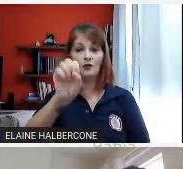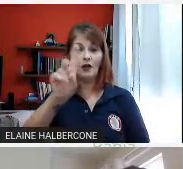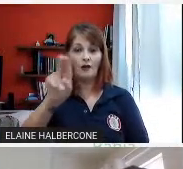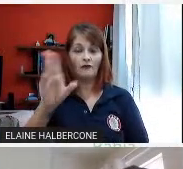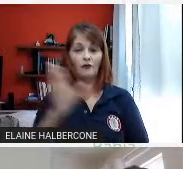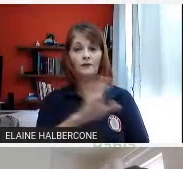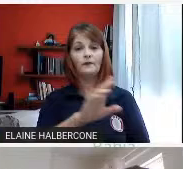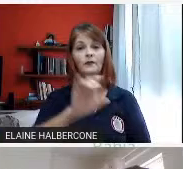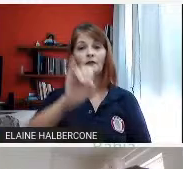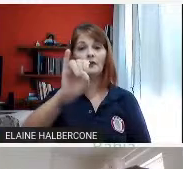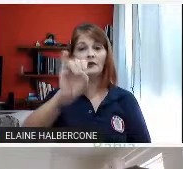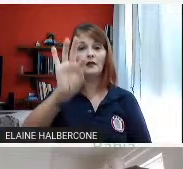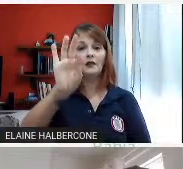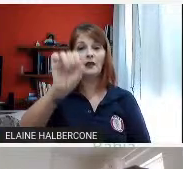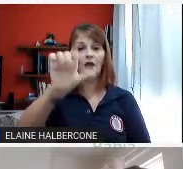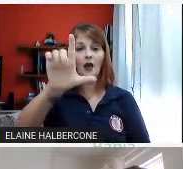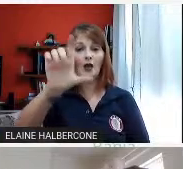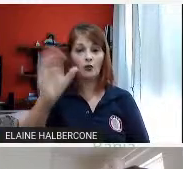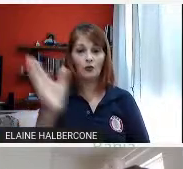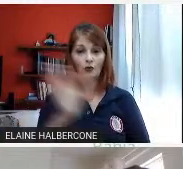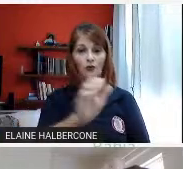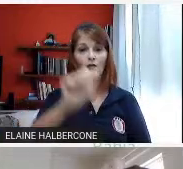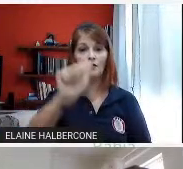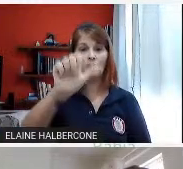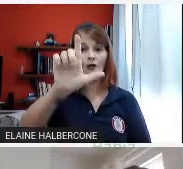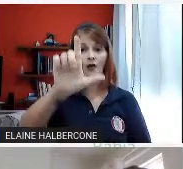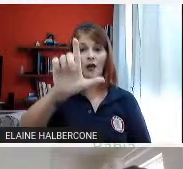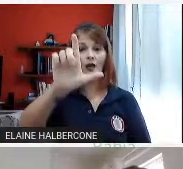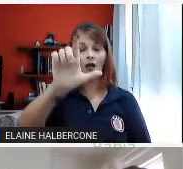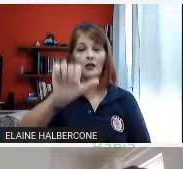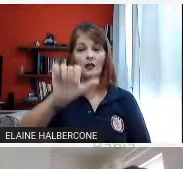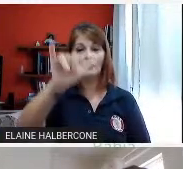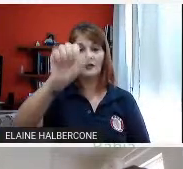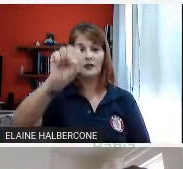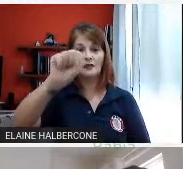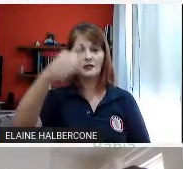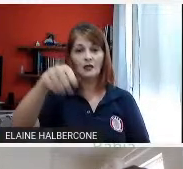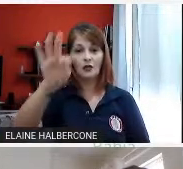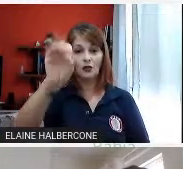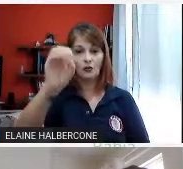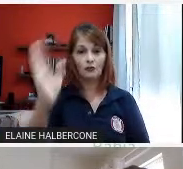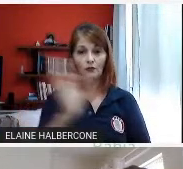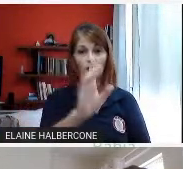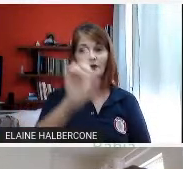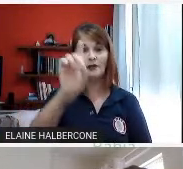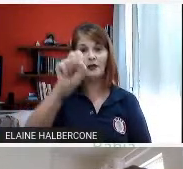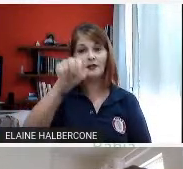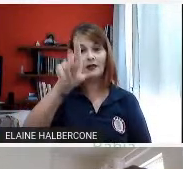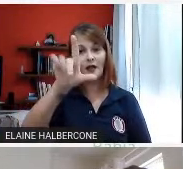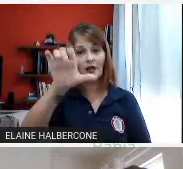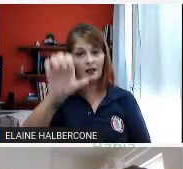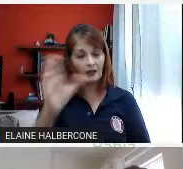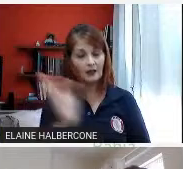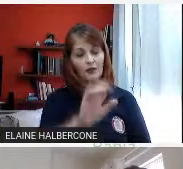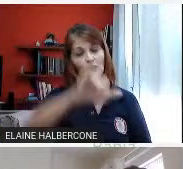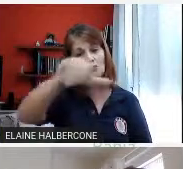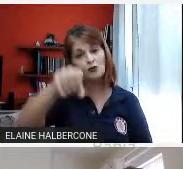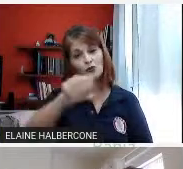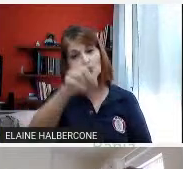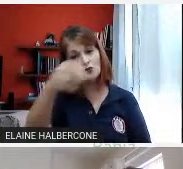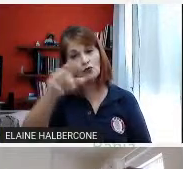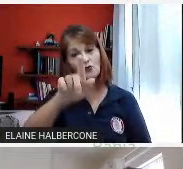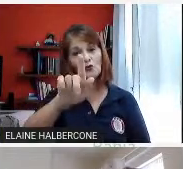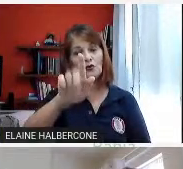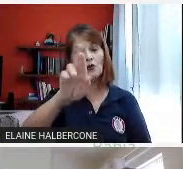Samuel, do Ali Santos, da Daniele, do João Roberto, do